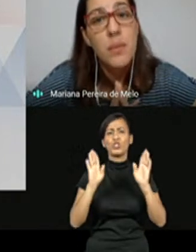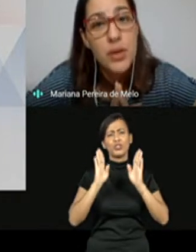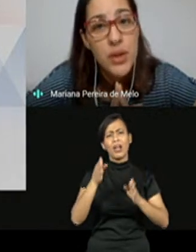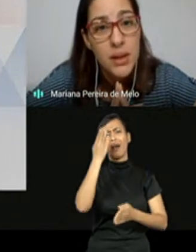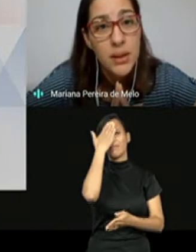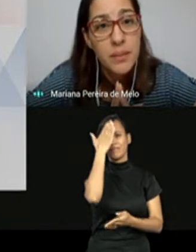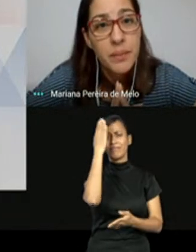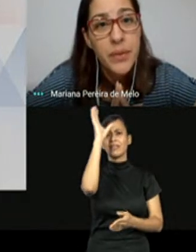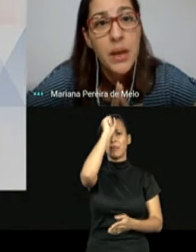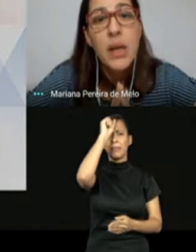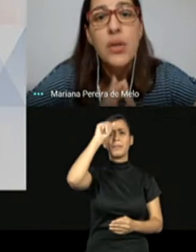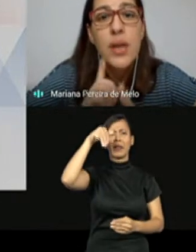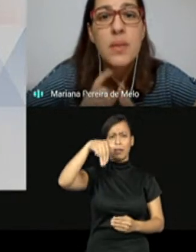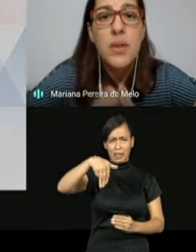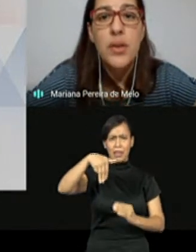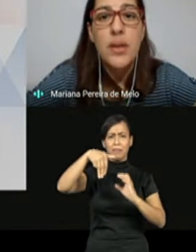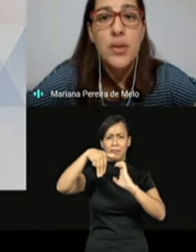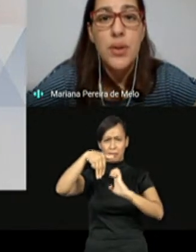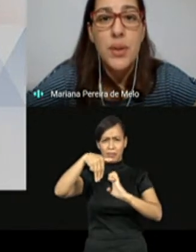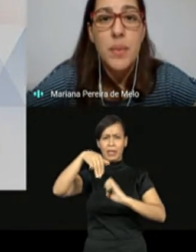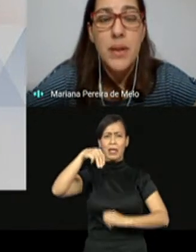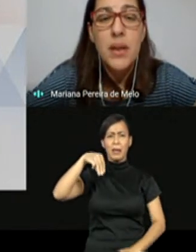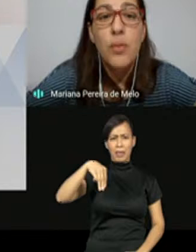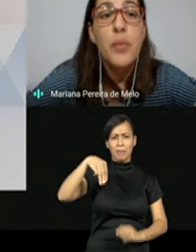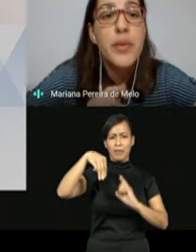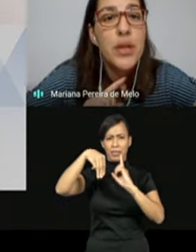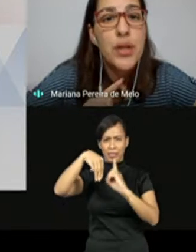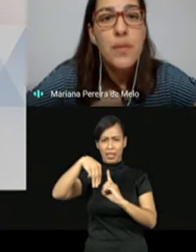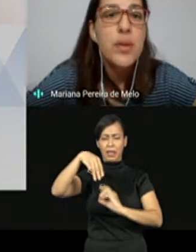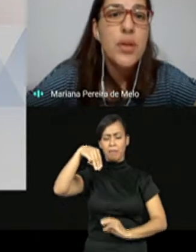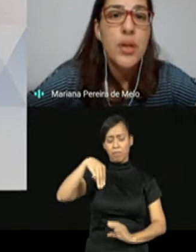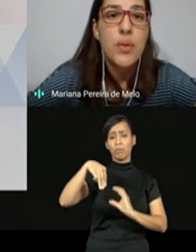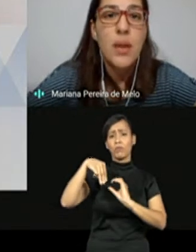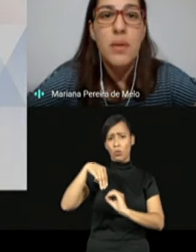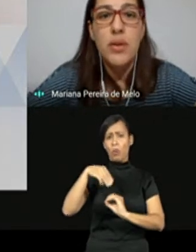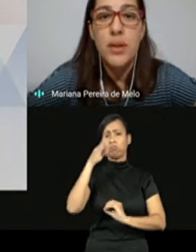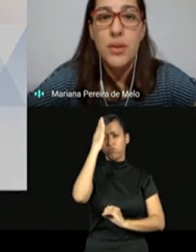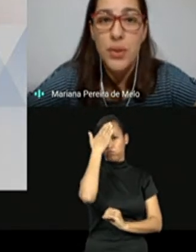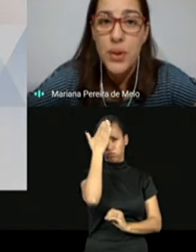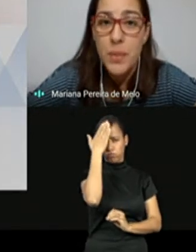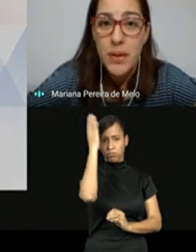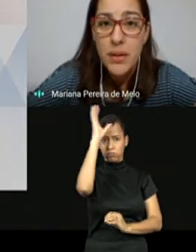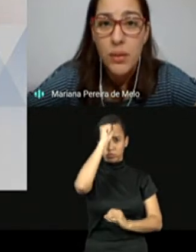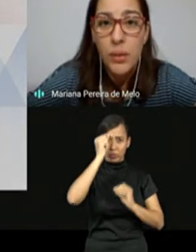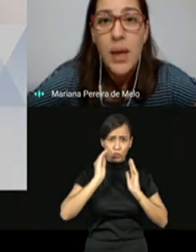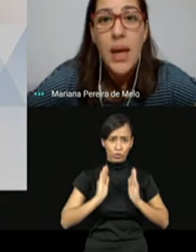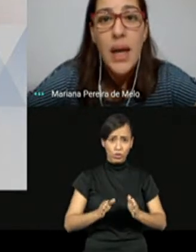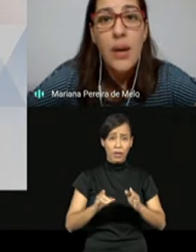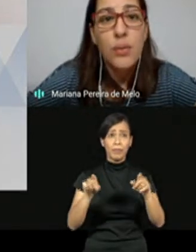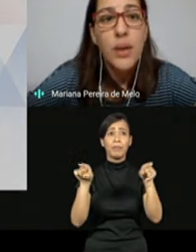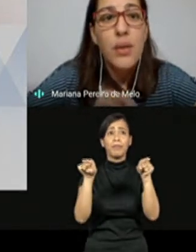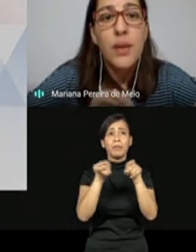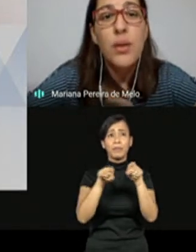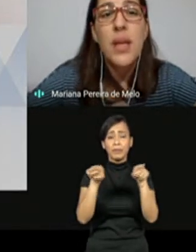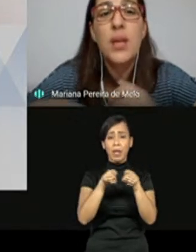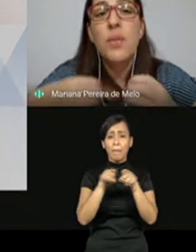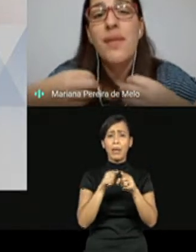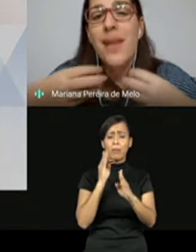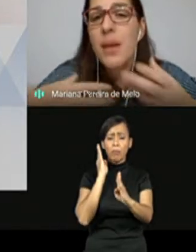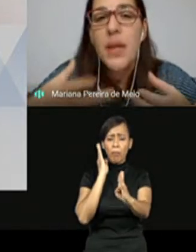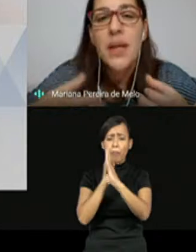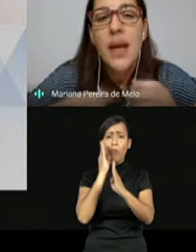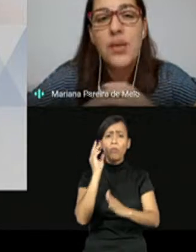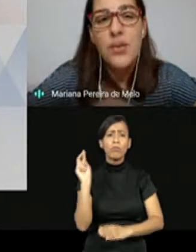média, mediana. Já as medidas de dispersão, o objetivo de a gente usar medidas de dispersão é encontrar um valor que